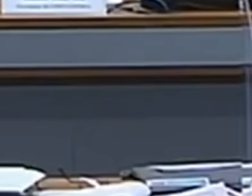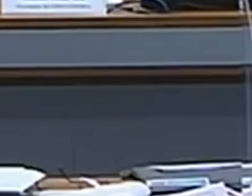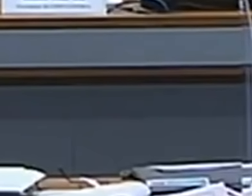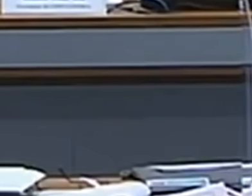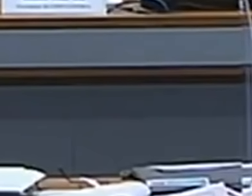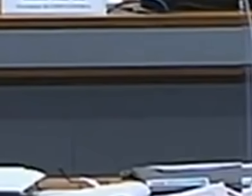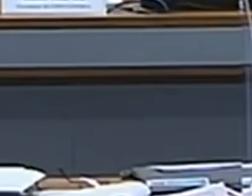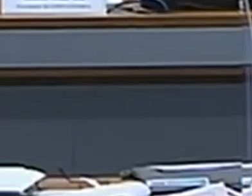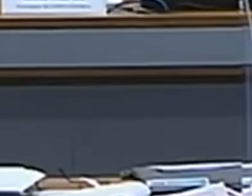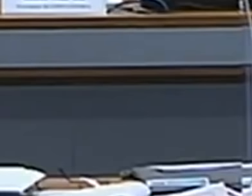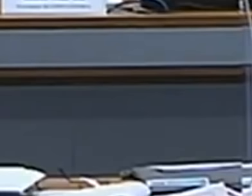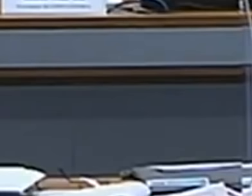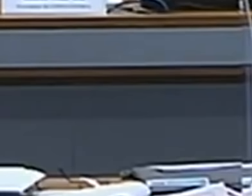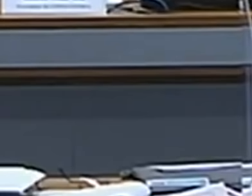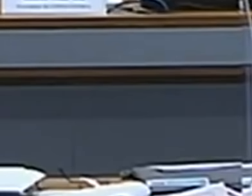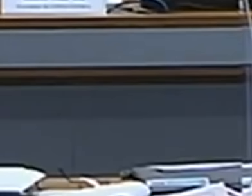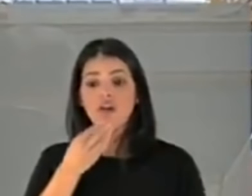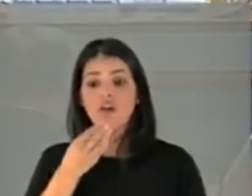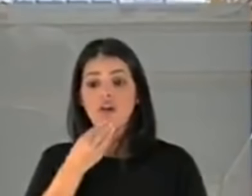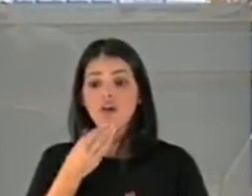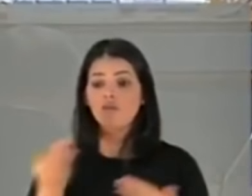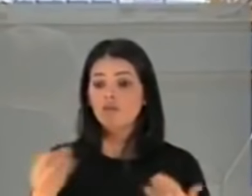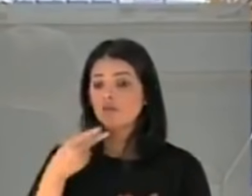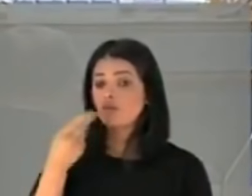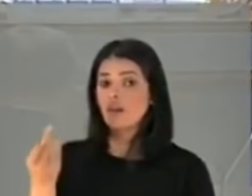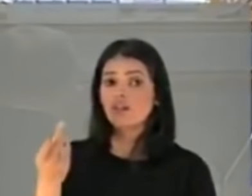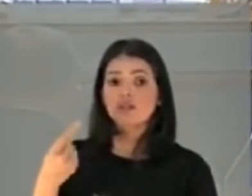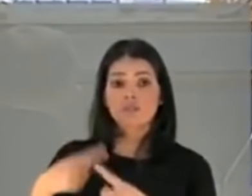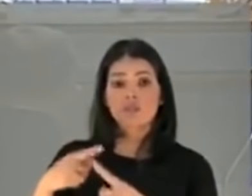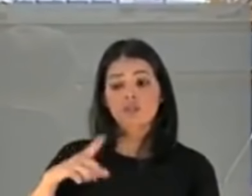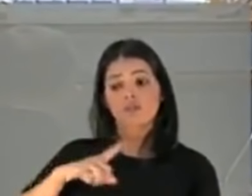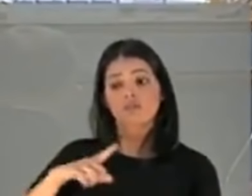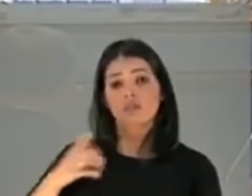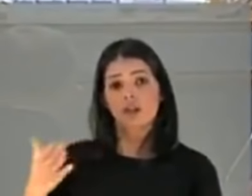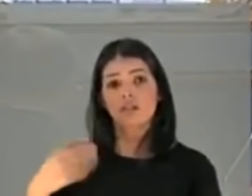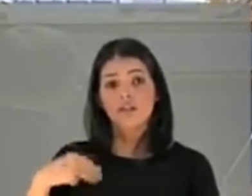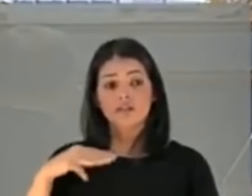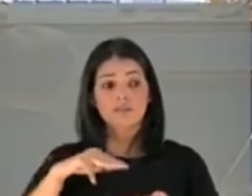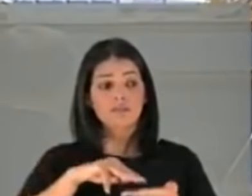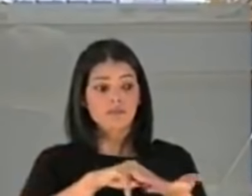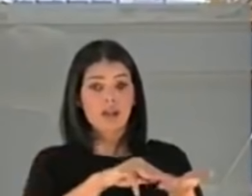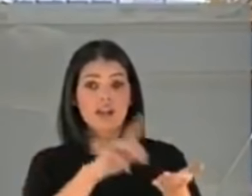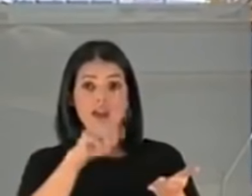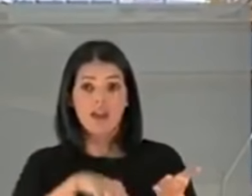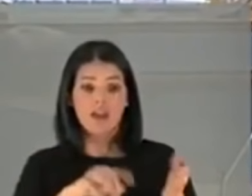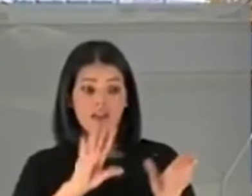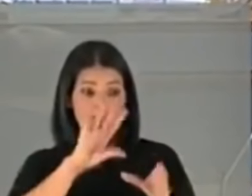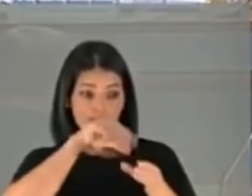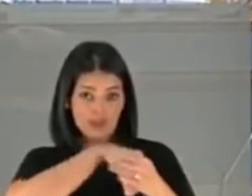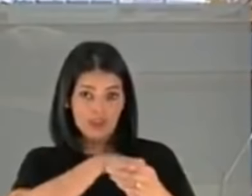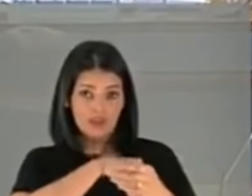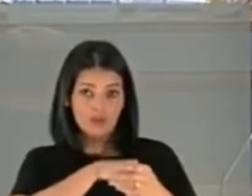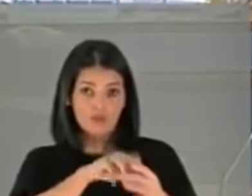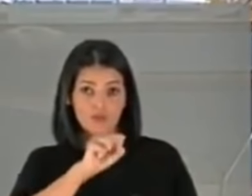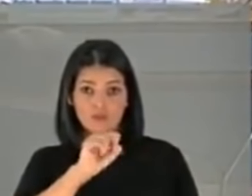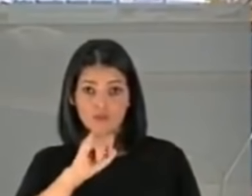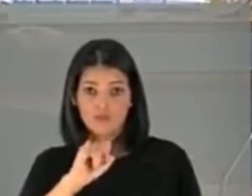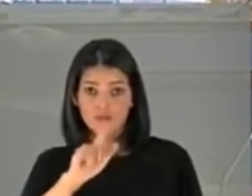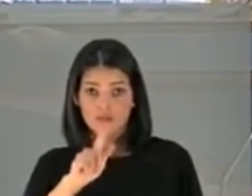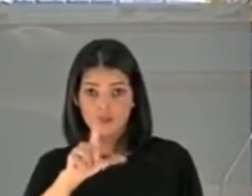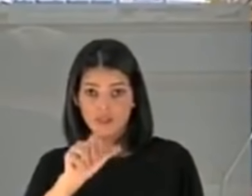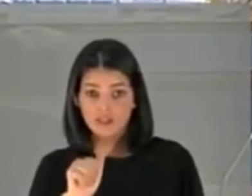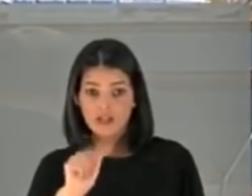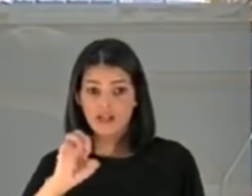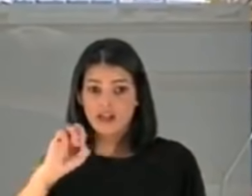óbvio que se eu estou citando isso é porque eu tenho, né? Essa mensagem, ela fazia parte de uma sigla de